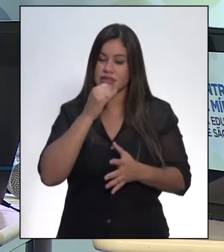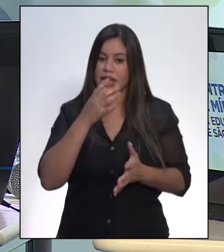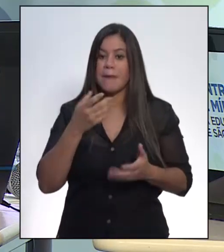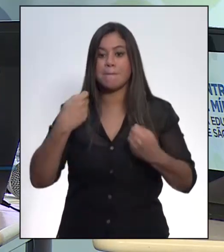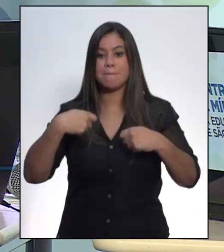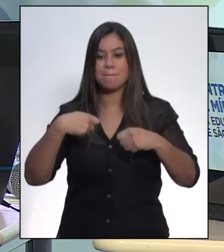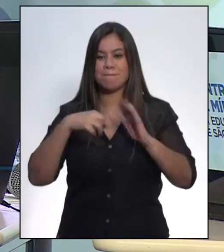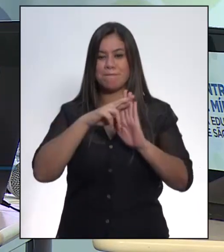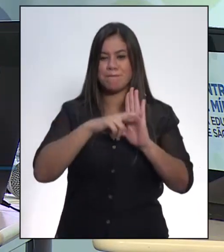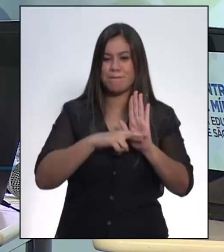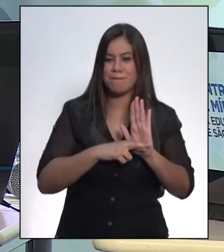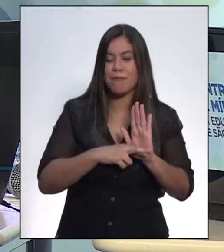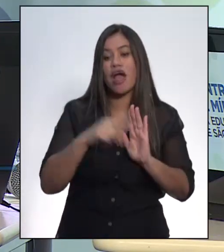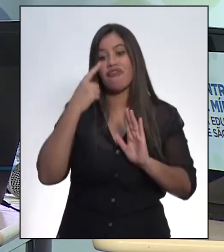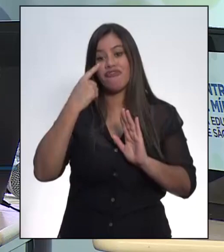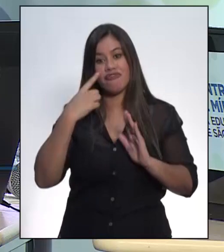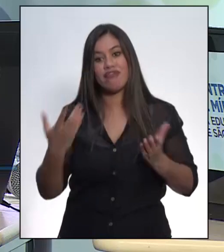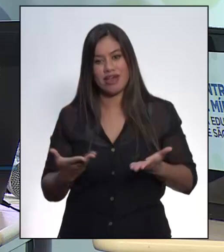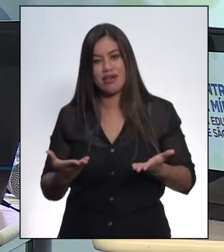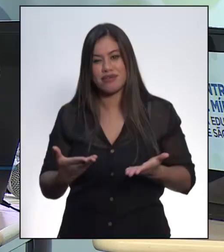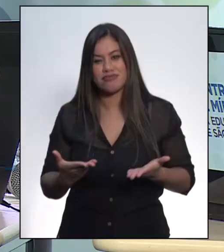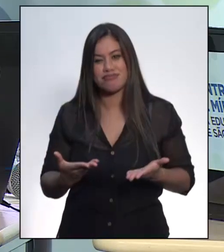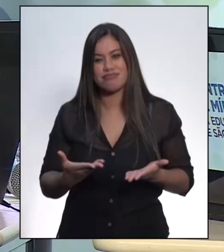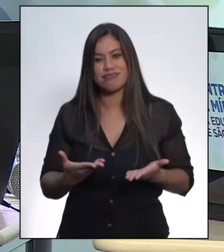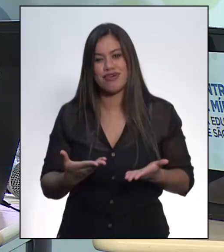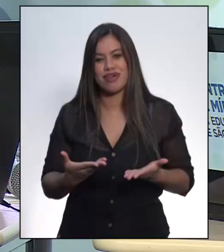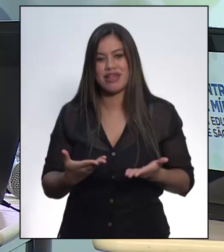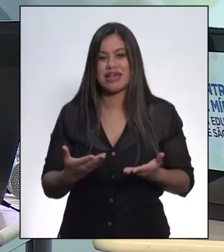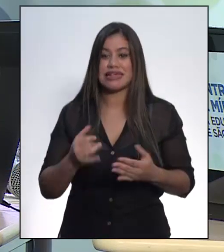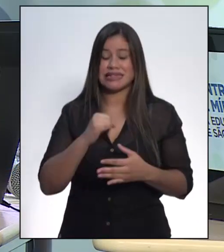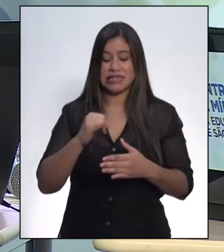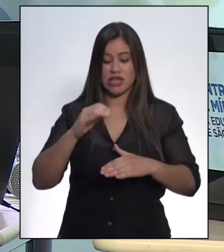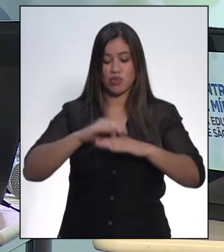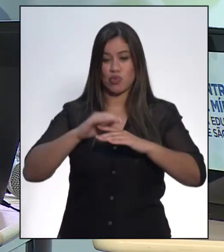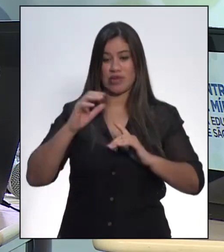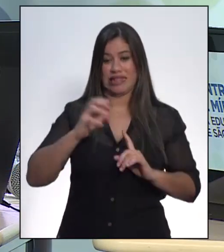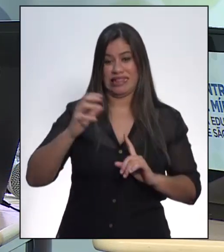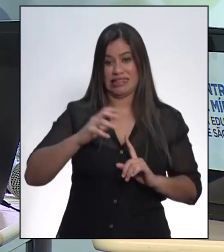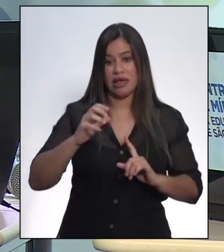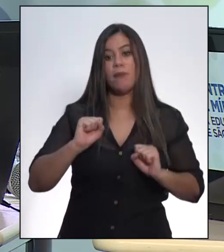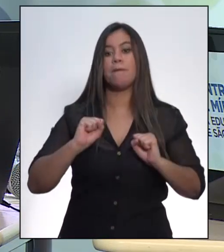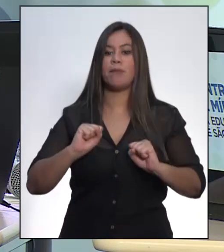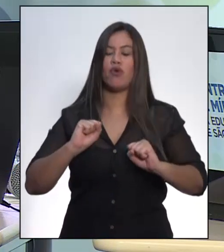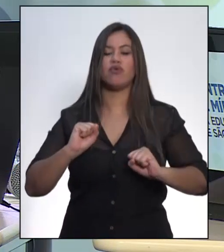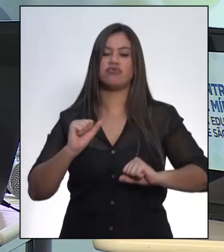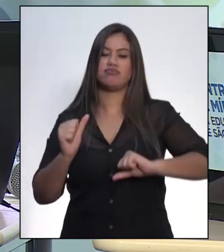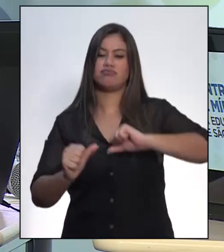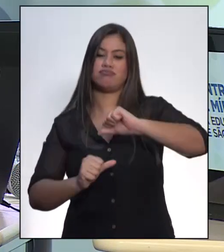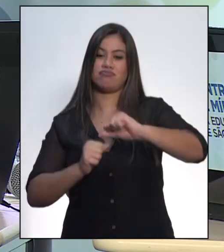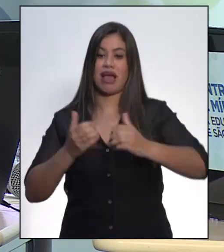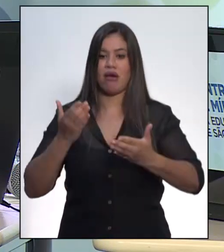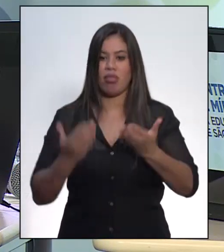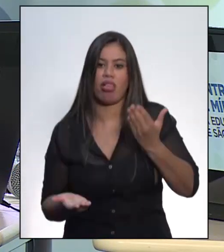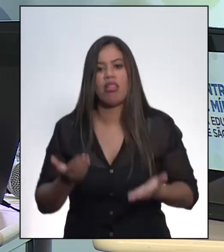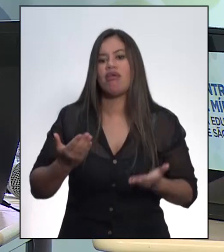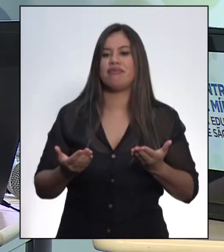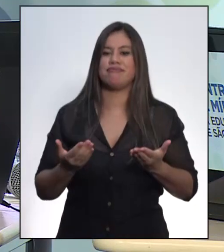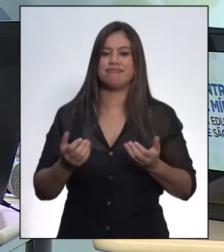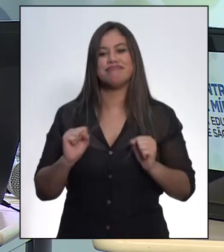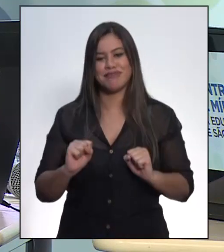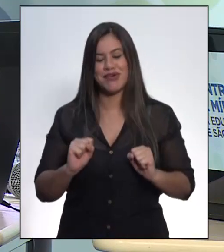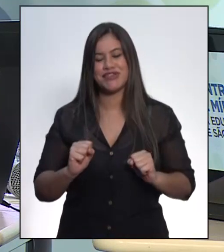fatores que a gente vai ver nessa aula, senão a gente pode mexer com esse equilíbrio químico. Esse equilíbrio químico, a gente pode calcular